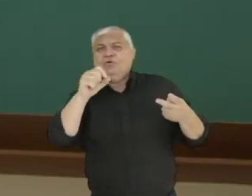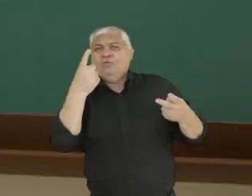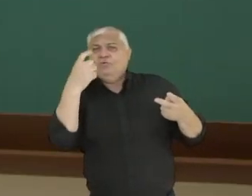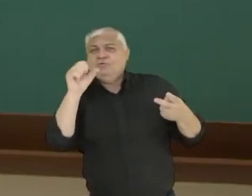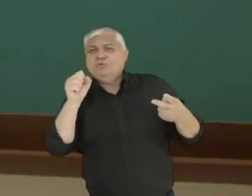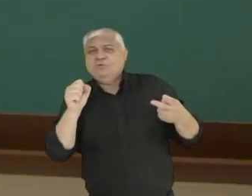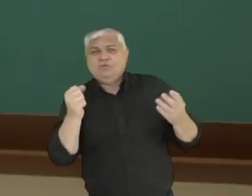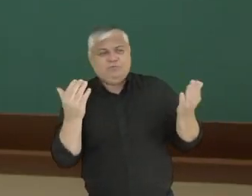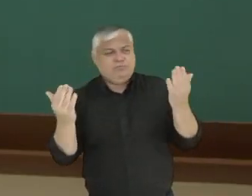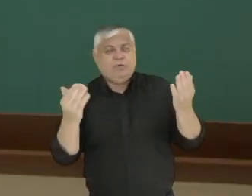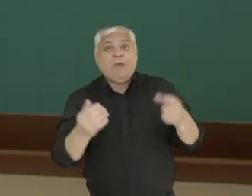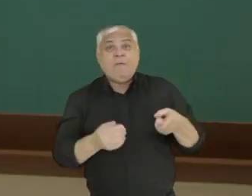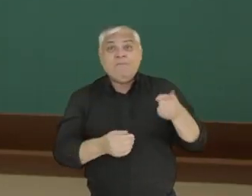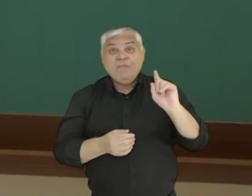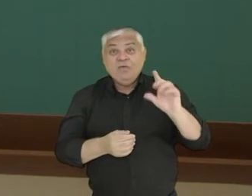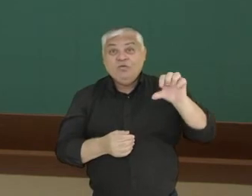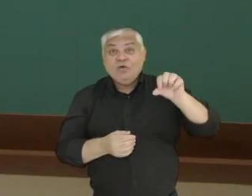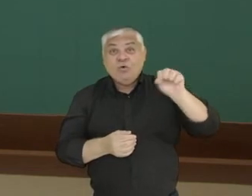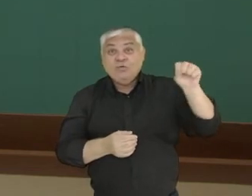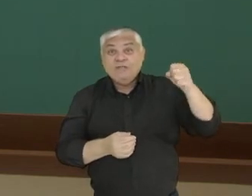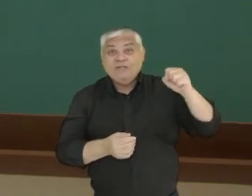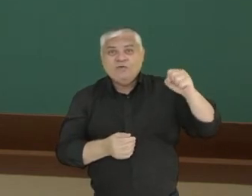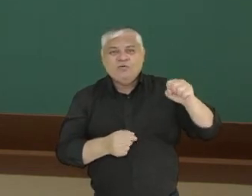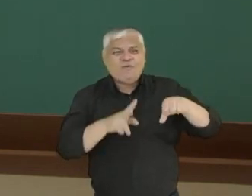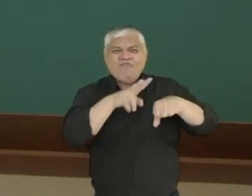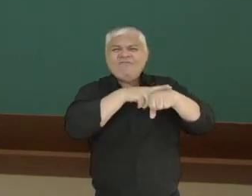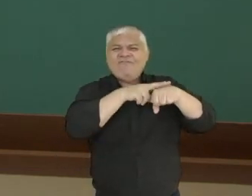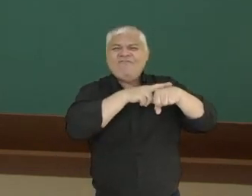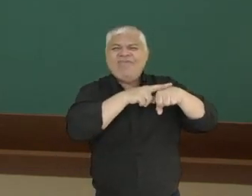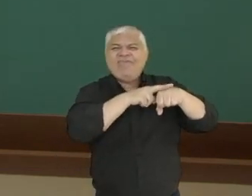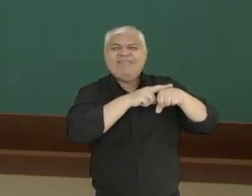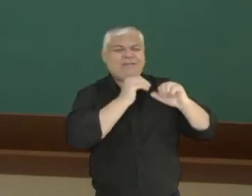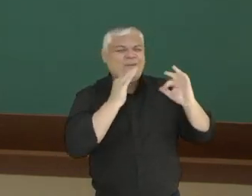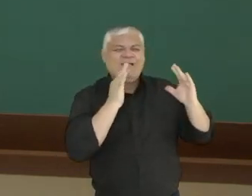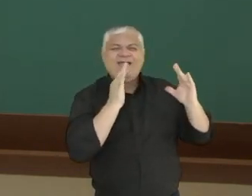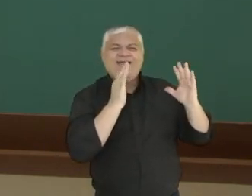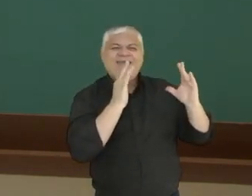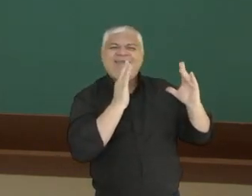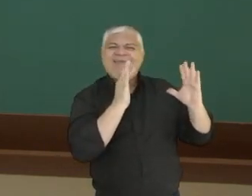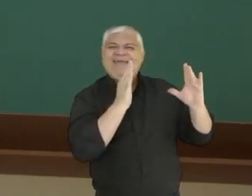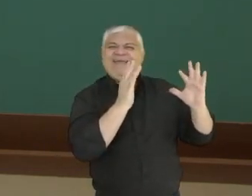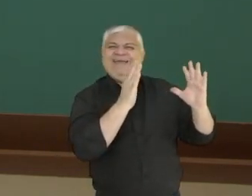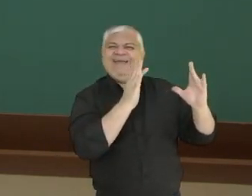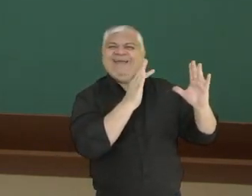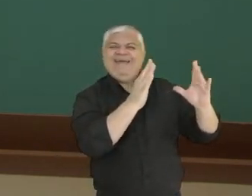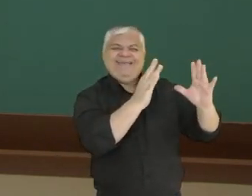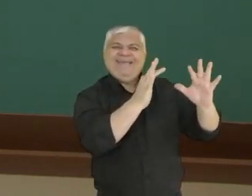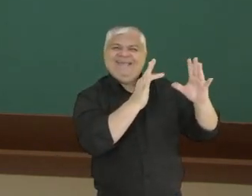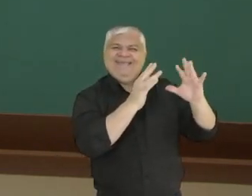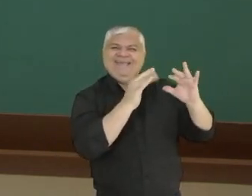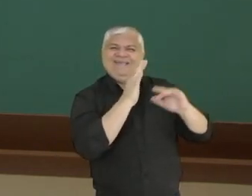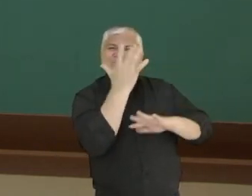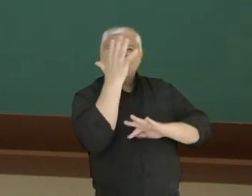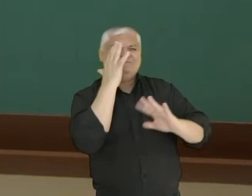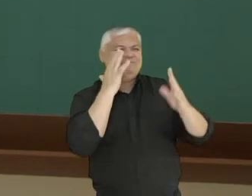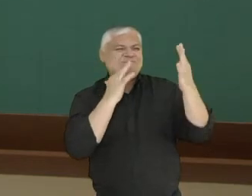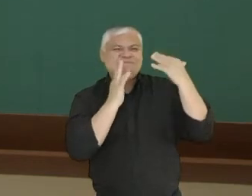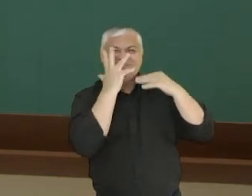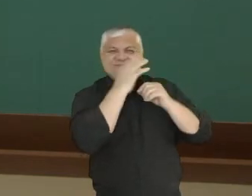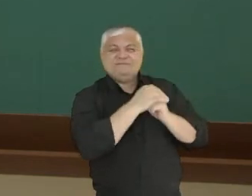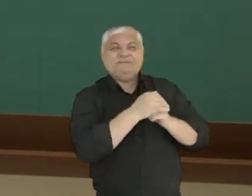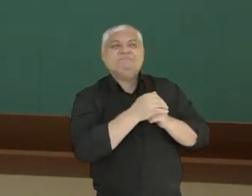a de 1988, tudo aquilo que está em verde representa o quê? Vegetação, representa a floresta. E as